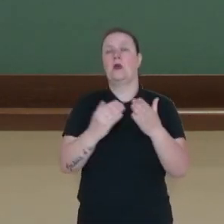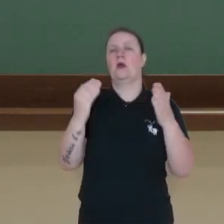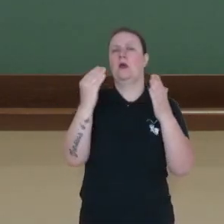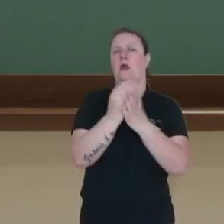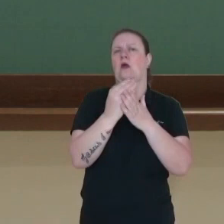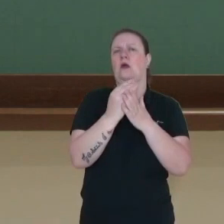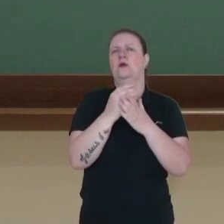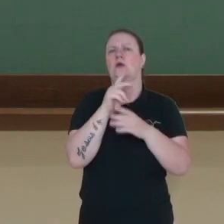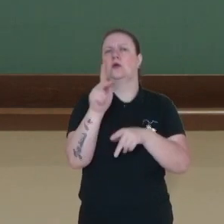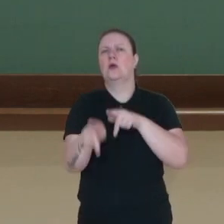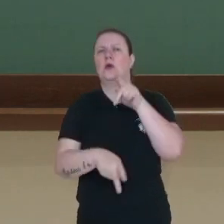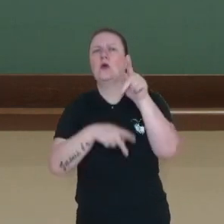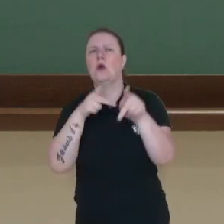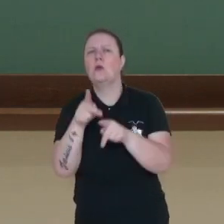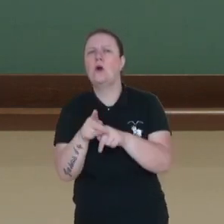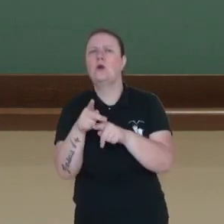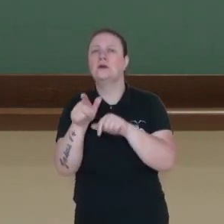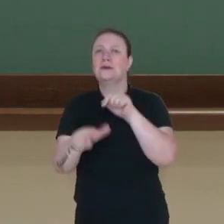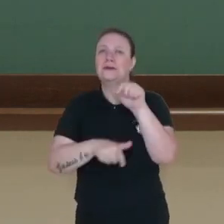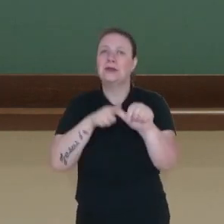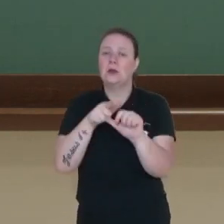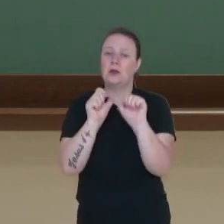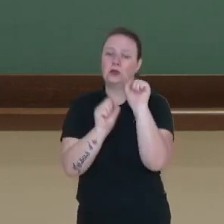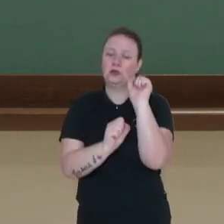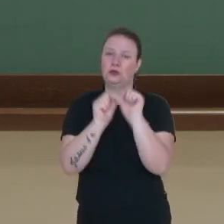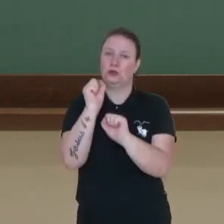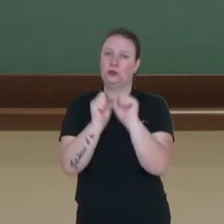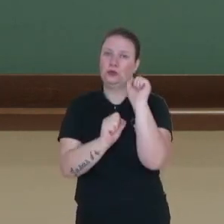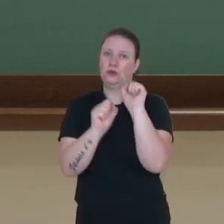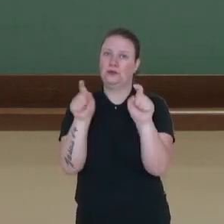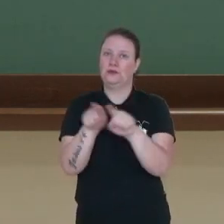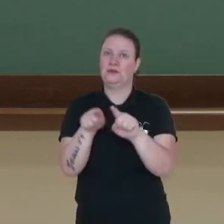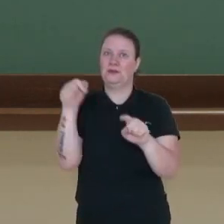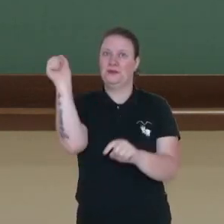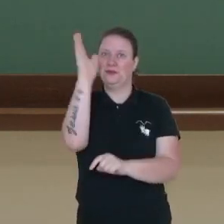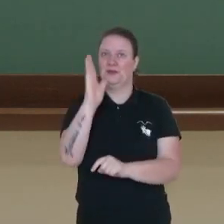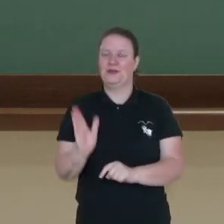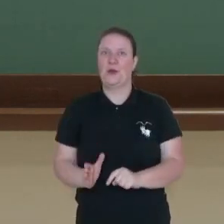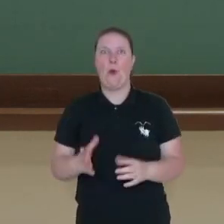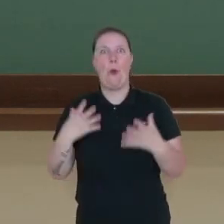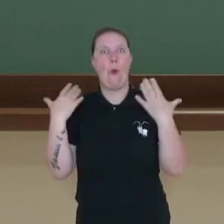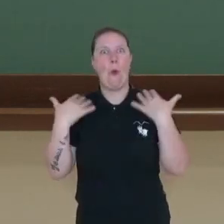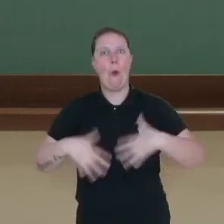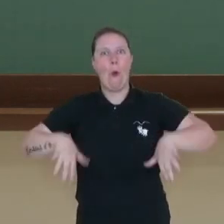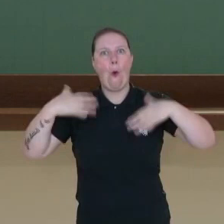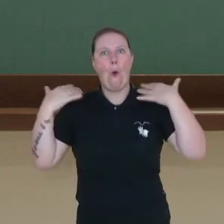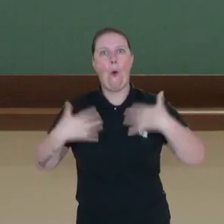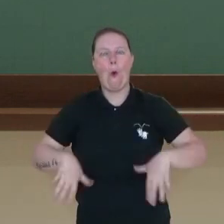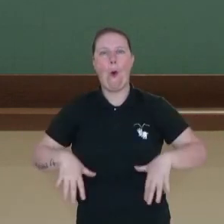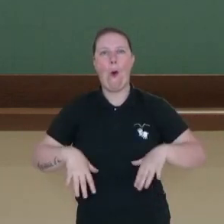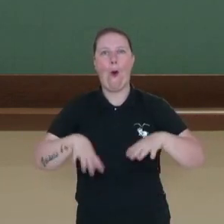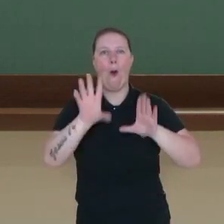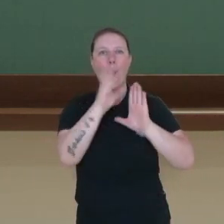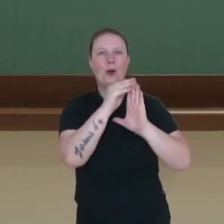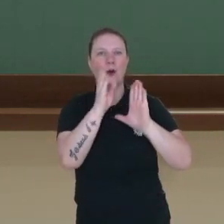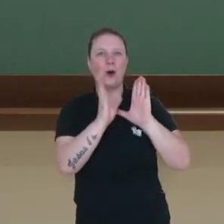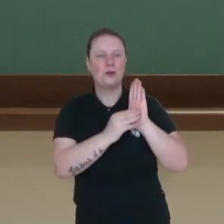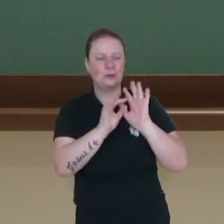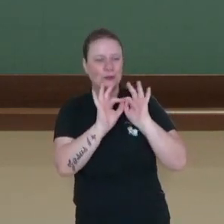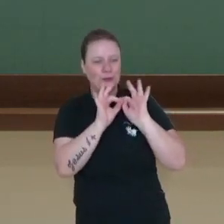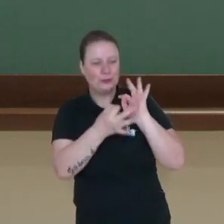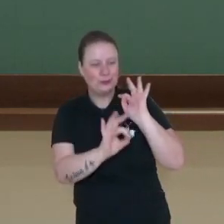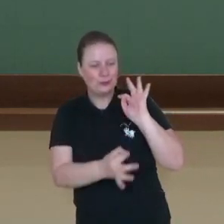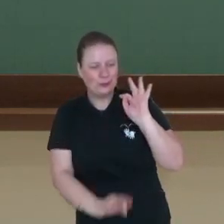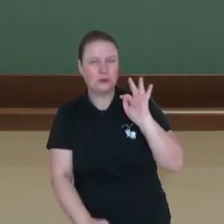polos metalúrgicos do Brasil, beleza? Quanta coisa a gente conversou nesta aula, né? Ciclo do